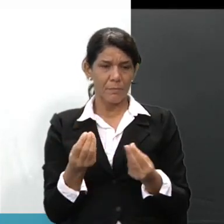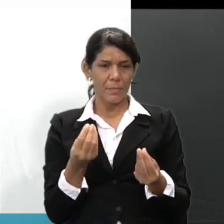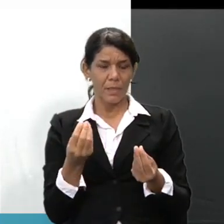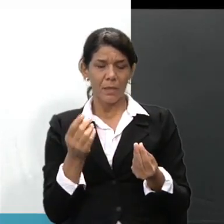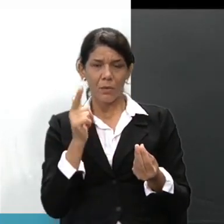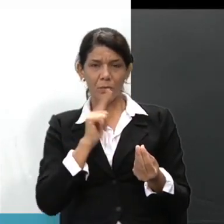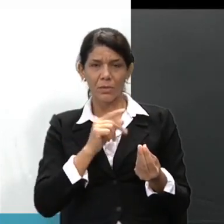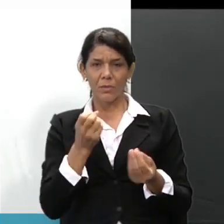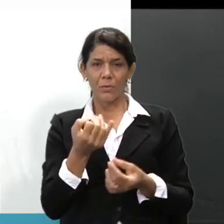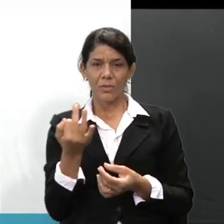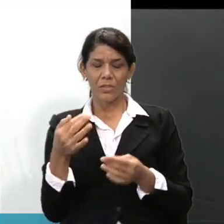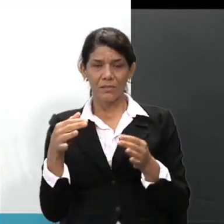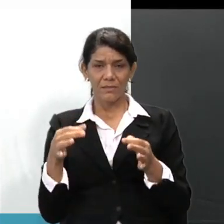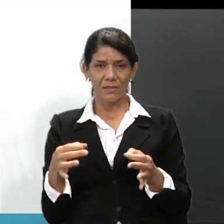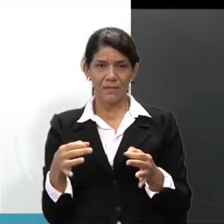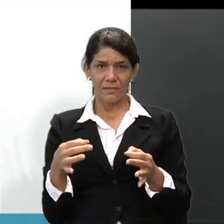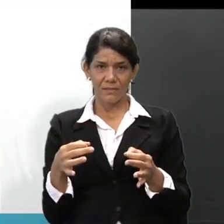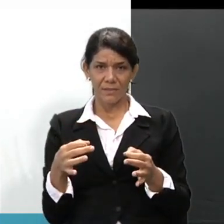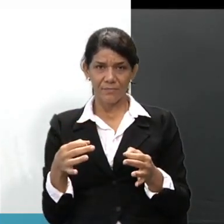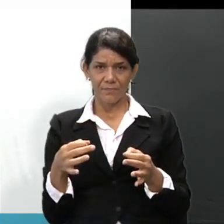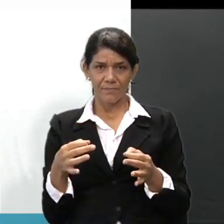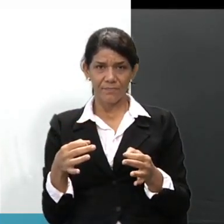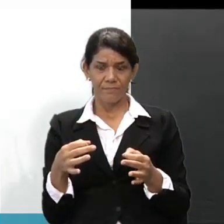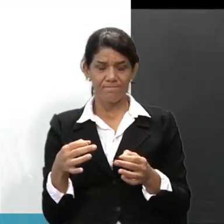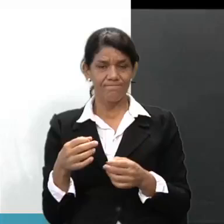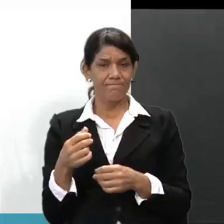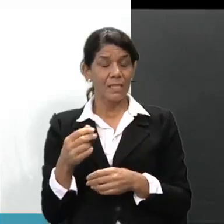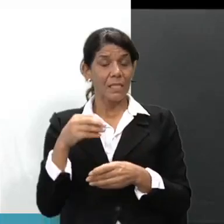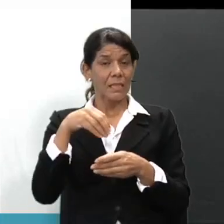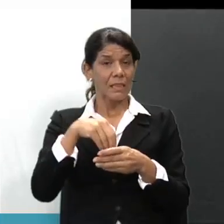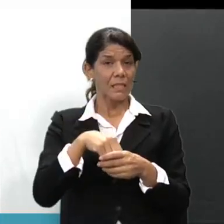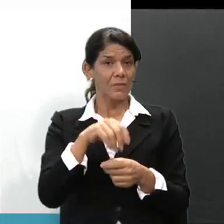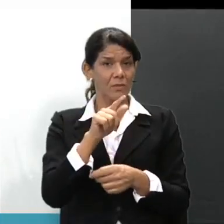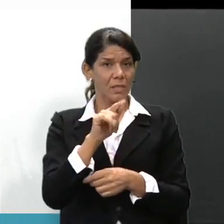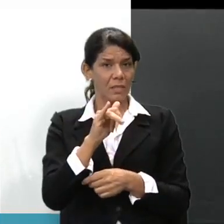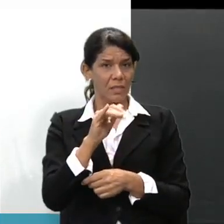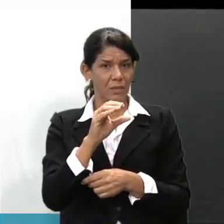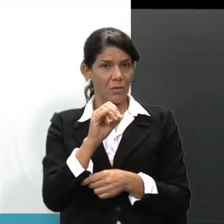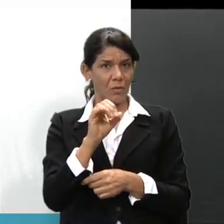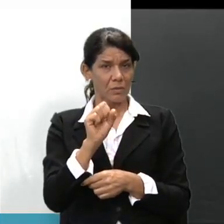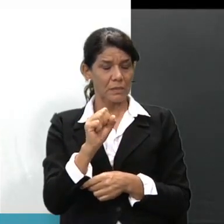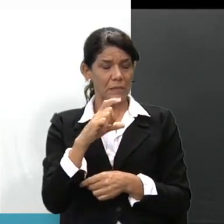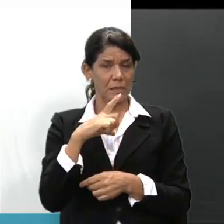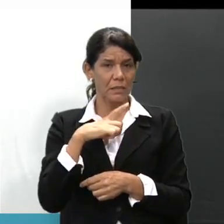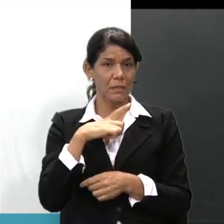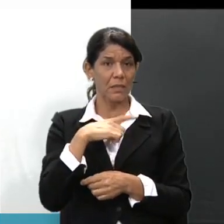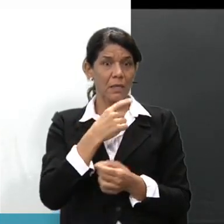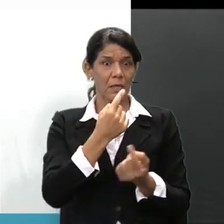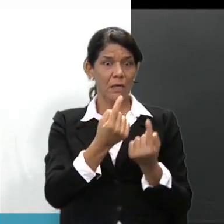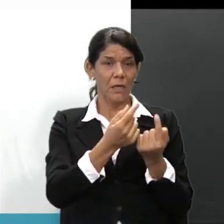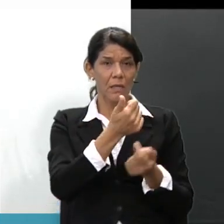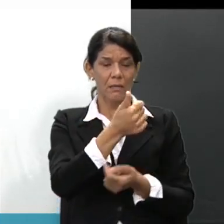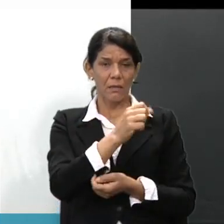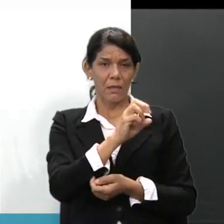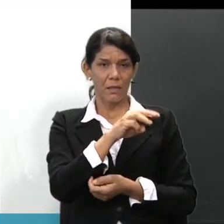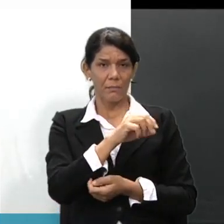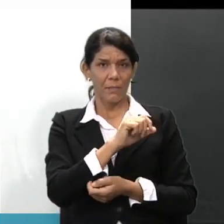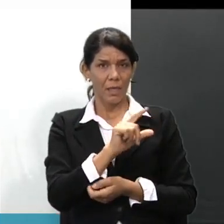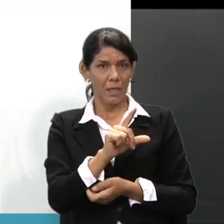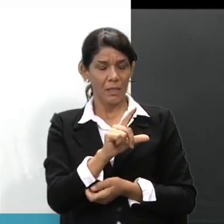chegar ao número exato que foi prescrito? Na ampola de glicose, nós temos a cada 10